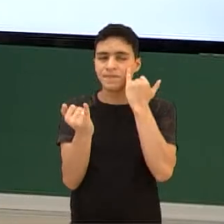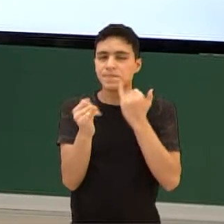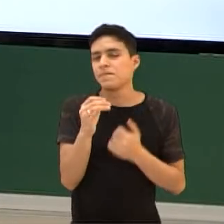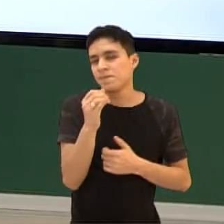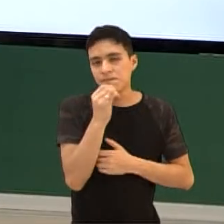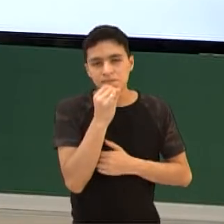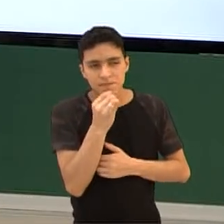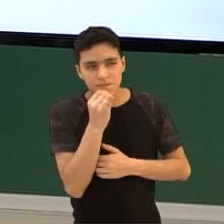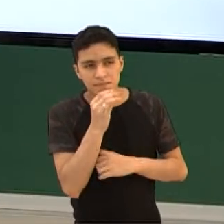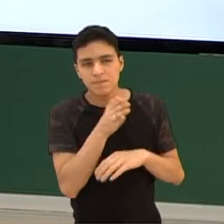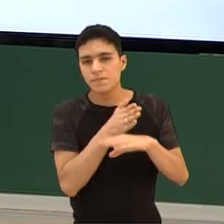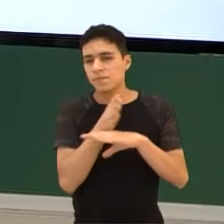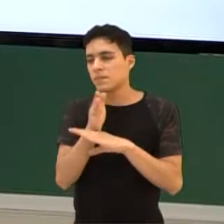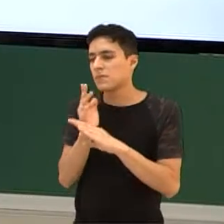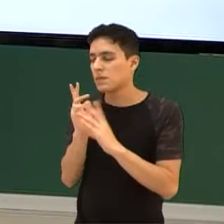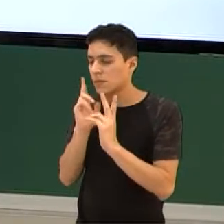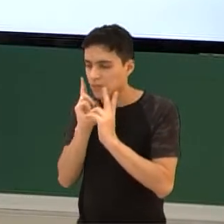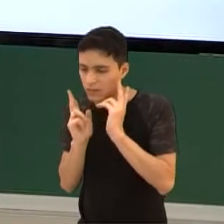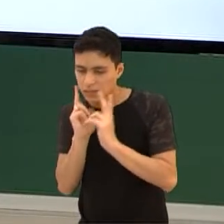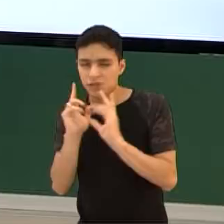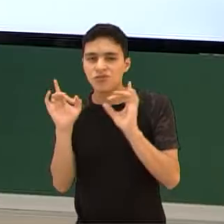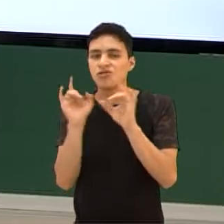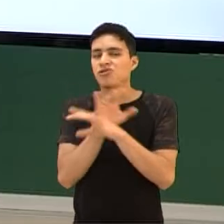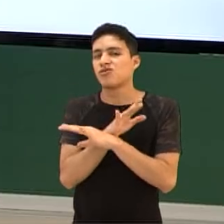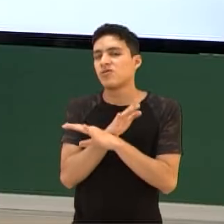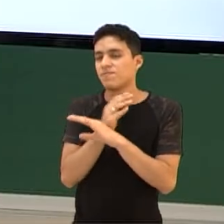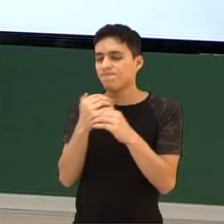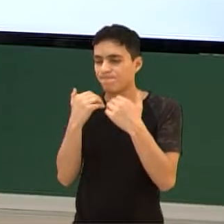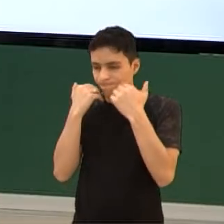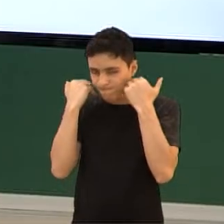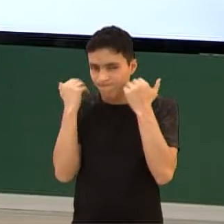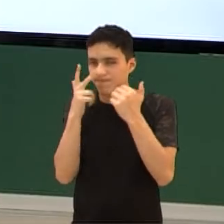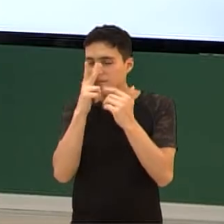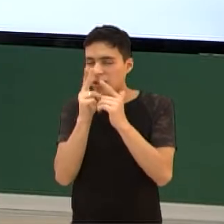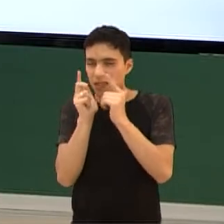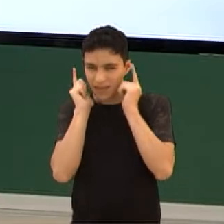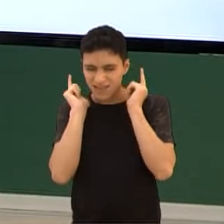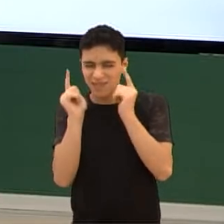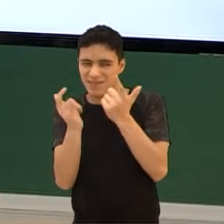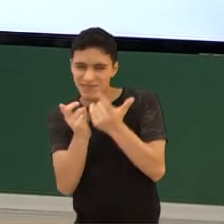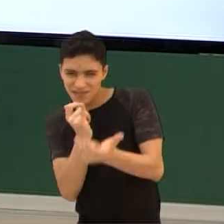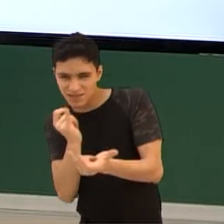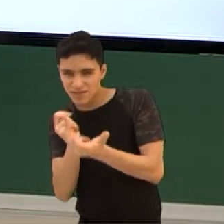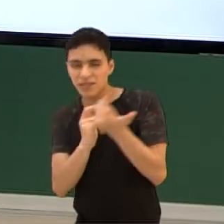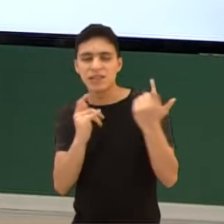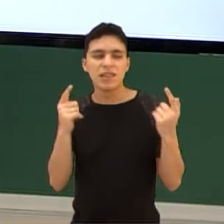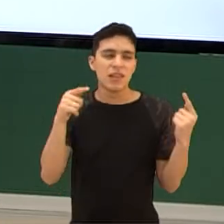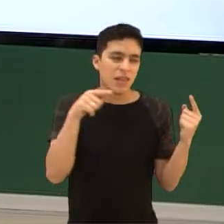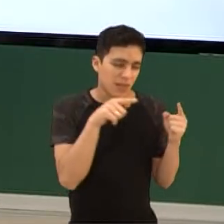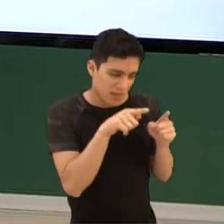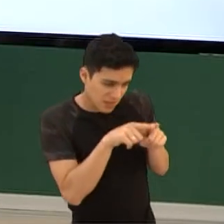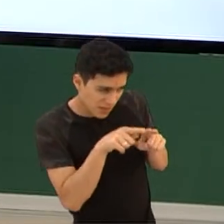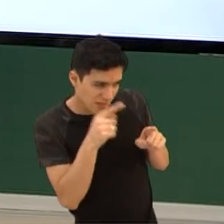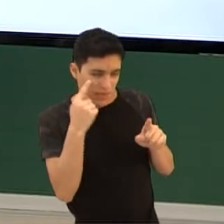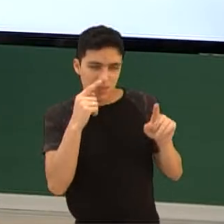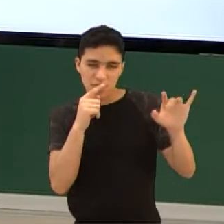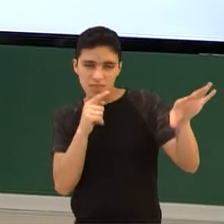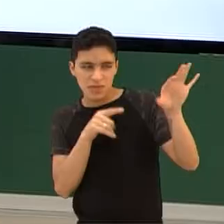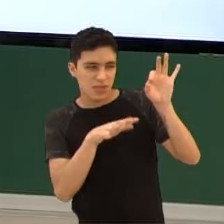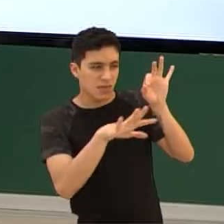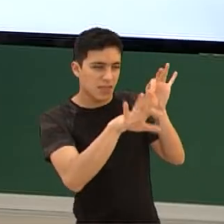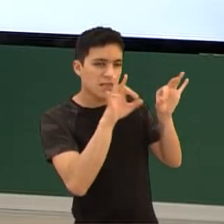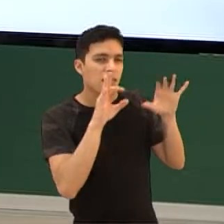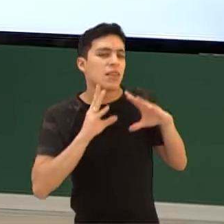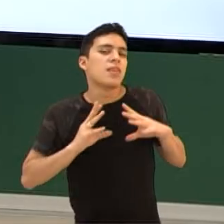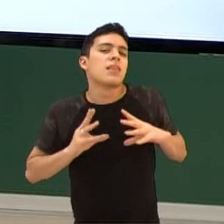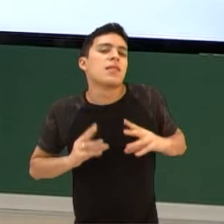ir para o barbeiro, né? Fazer a barba, aquela coisa toda, fazer aquela limpada, tomar aquele banho gostoso. É a mesma coisa que a gente vai fazer aqui. A gente vai pegar os dados